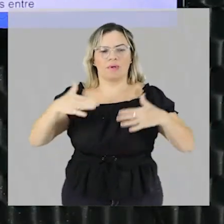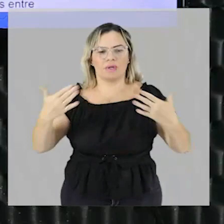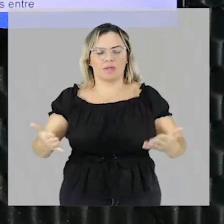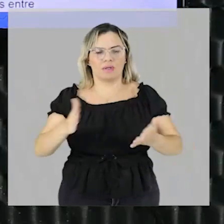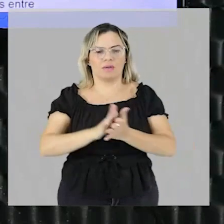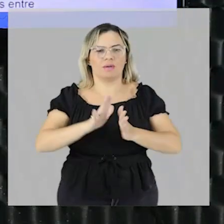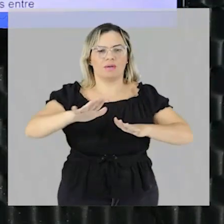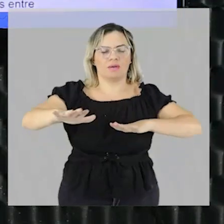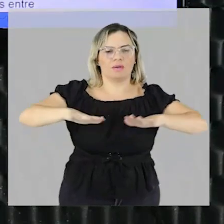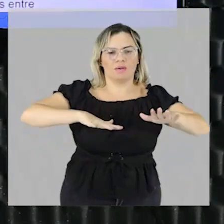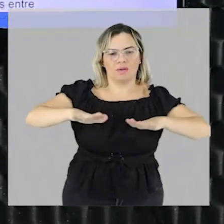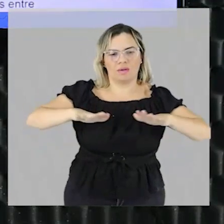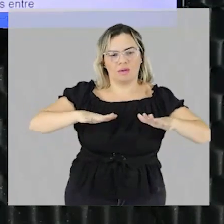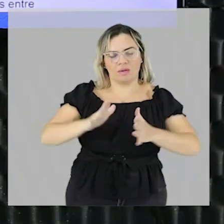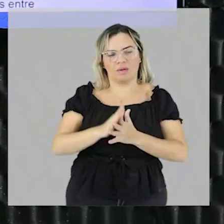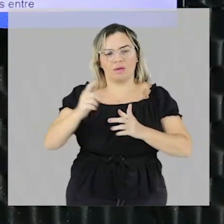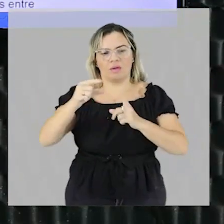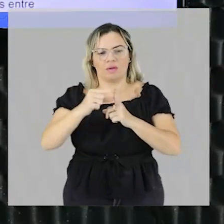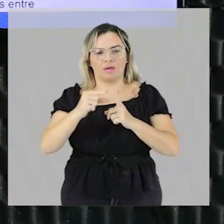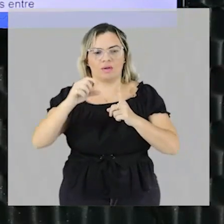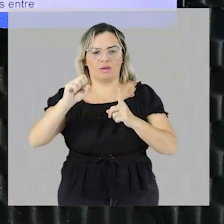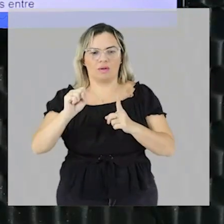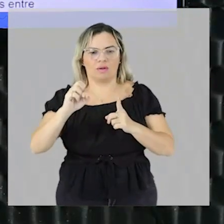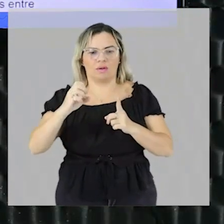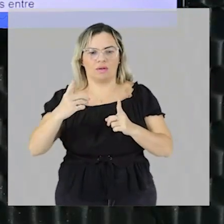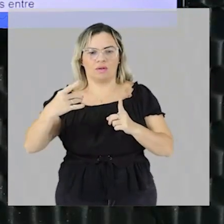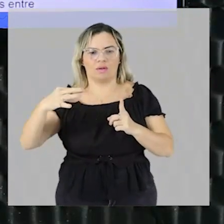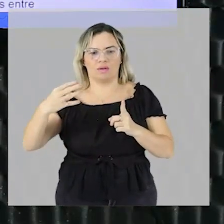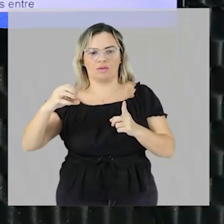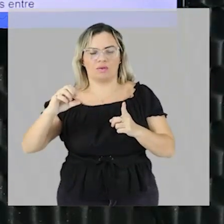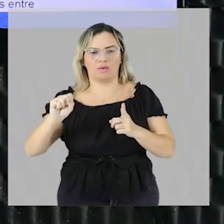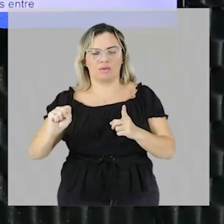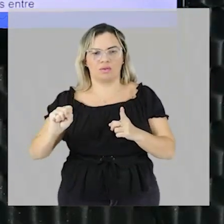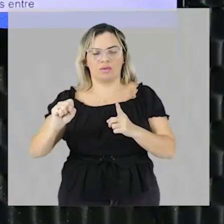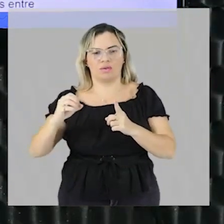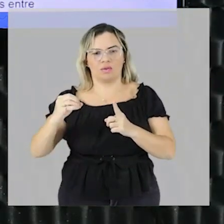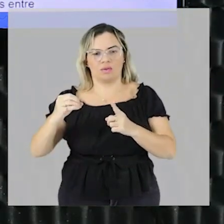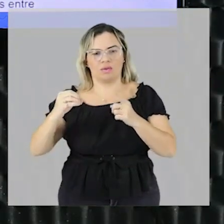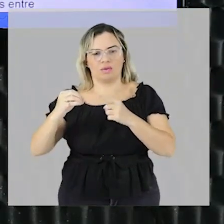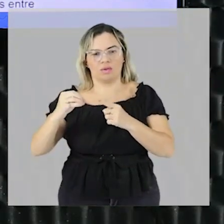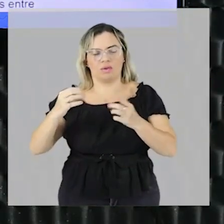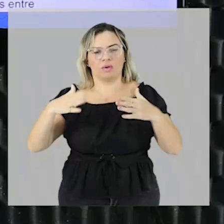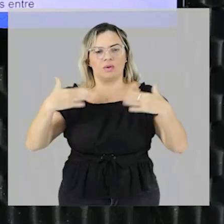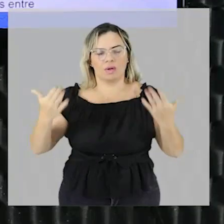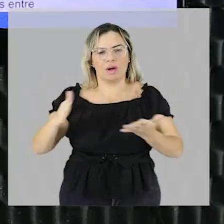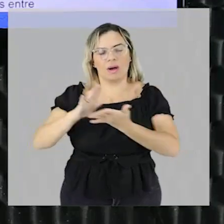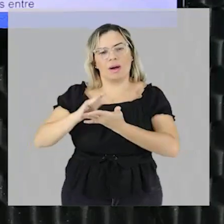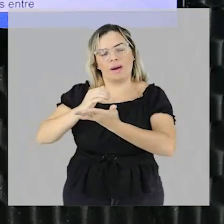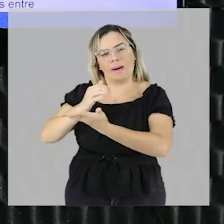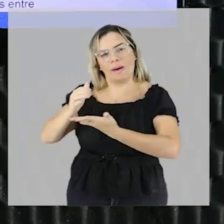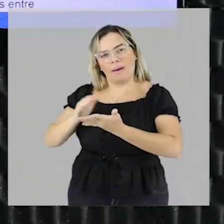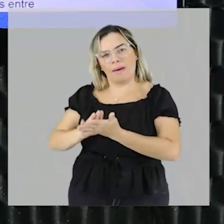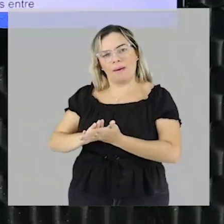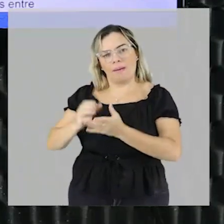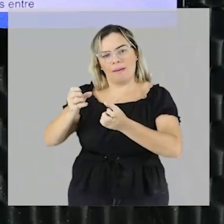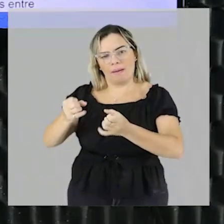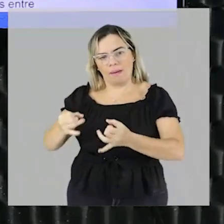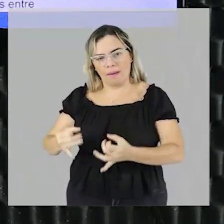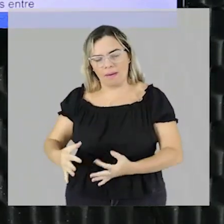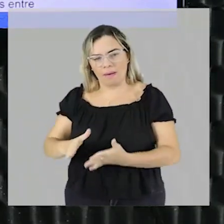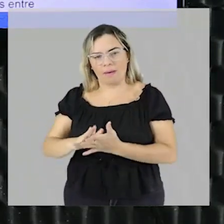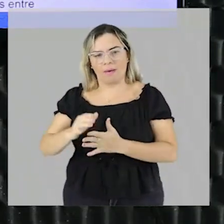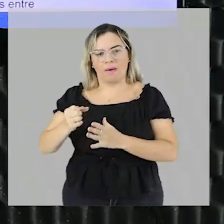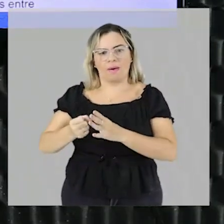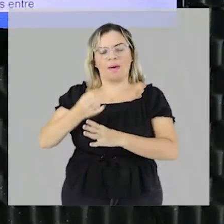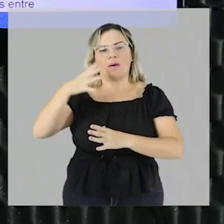se refere a sedioso, ele está falando de quê? Ele está falando basicamente de uma insurreição,